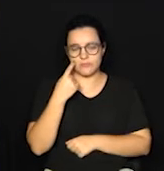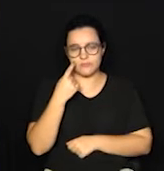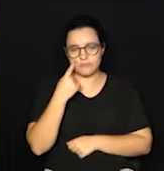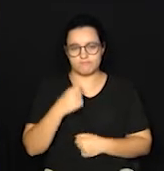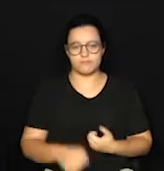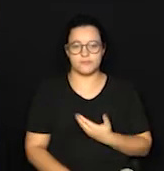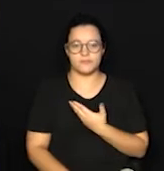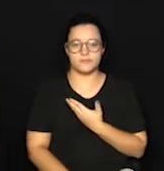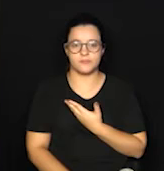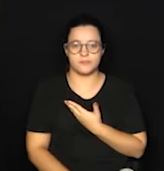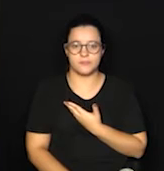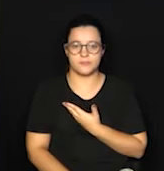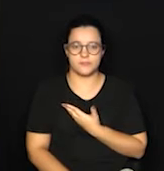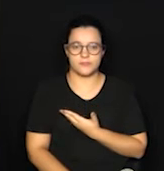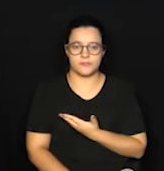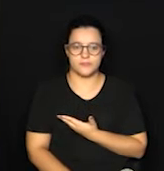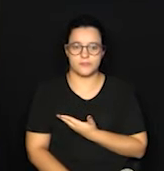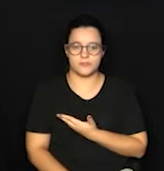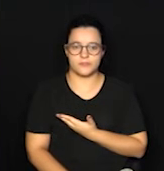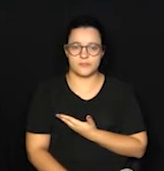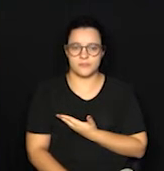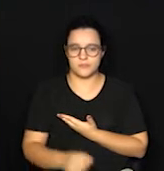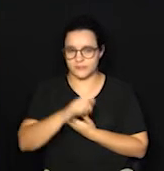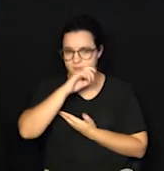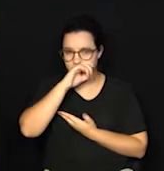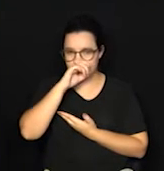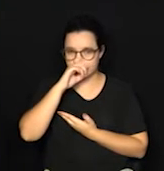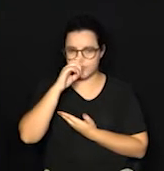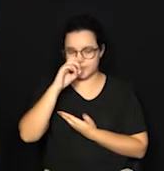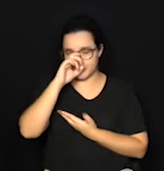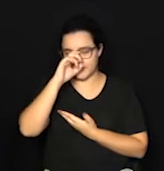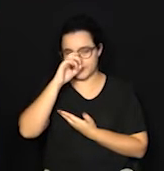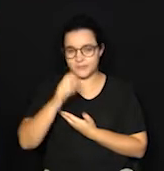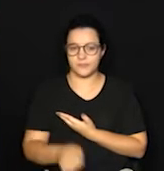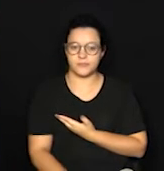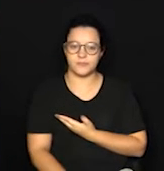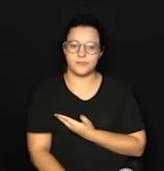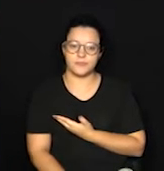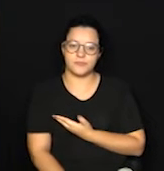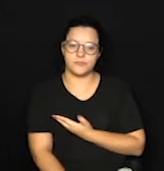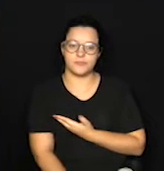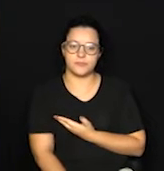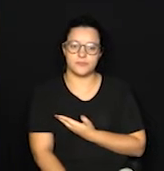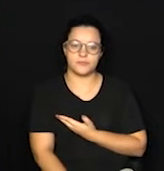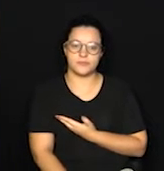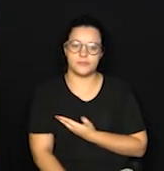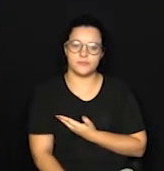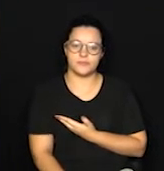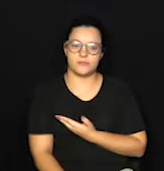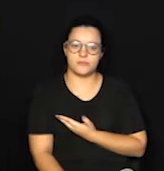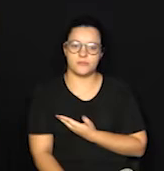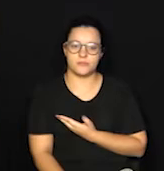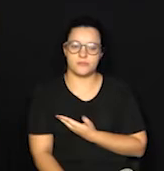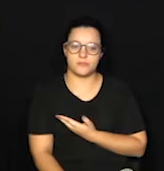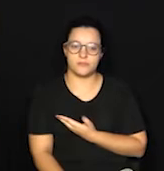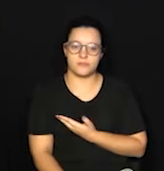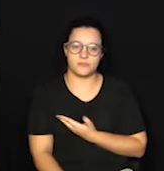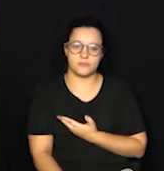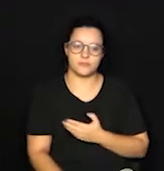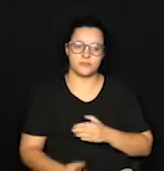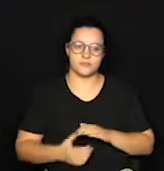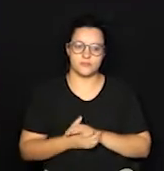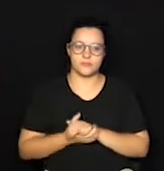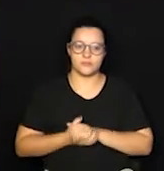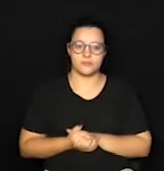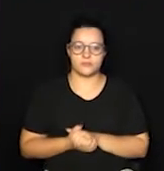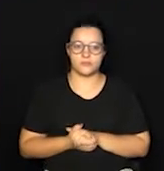Central, do Córrego do Borto, da Catedral, do CAPES AD, do Abrigo Dulce e de Cidadania e